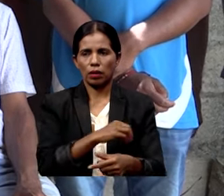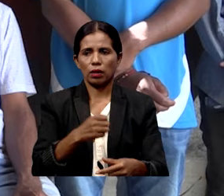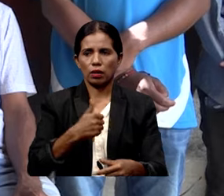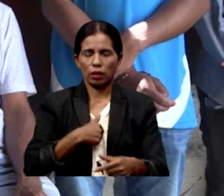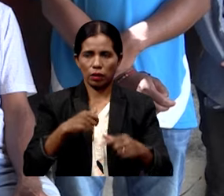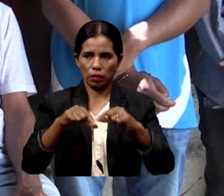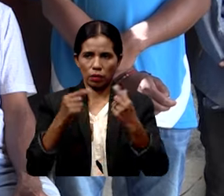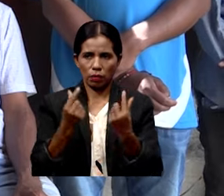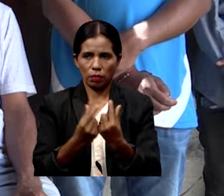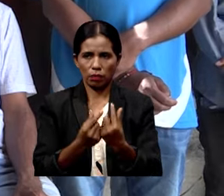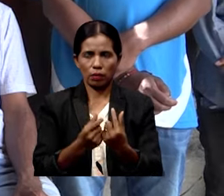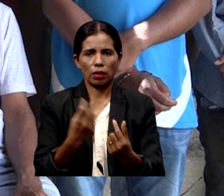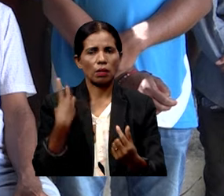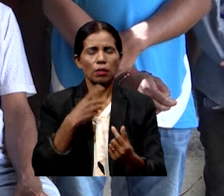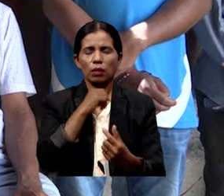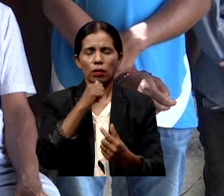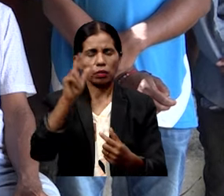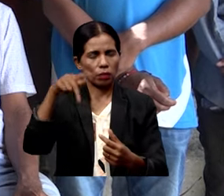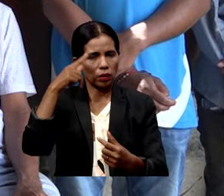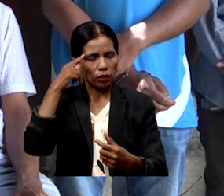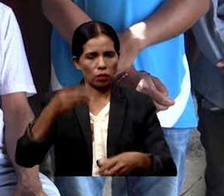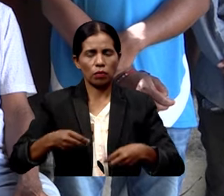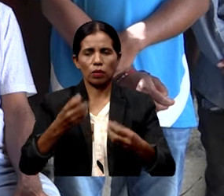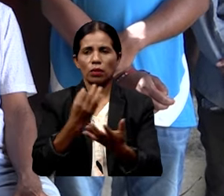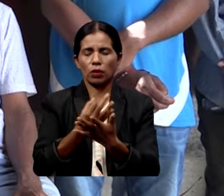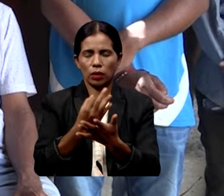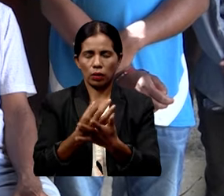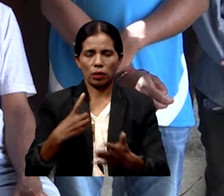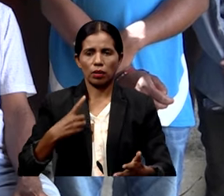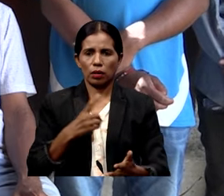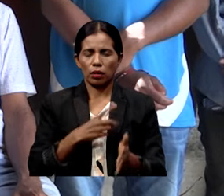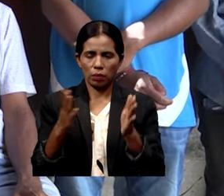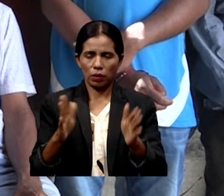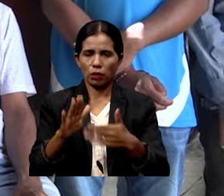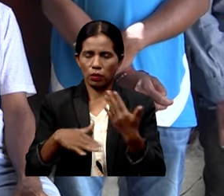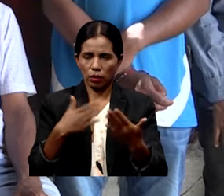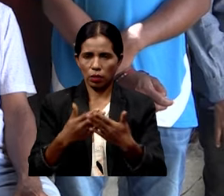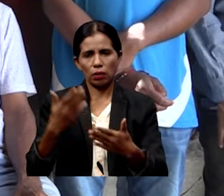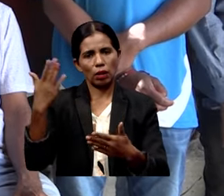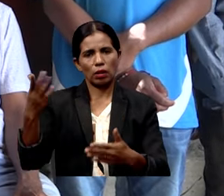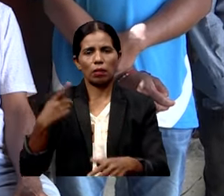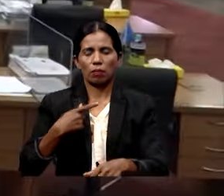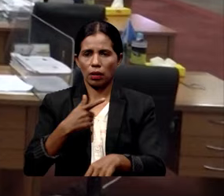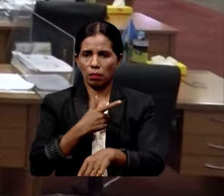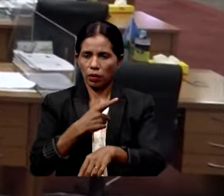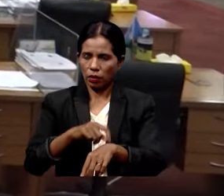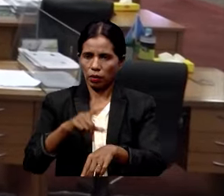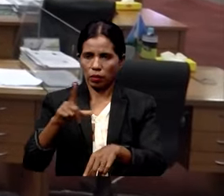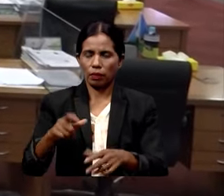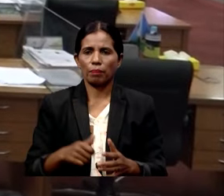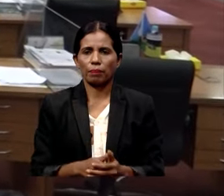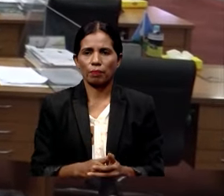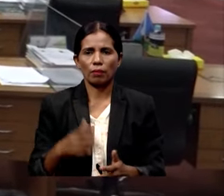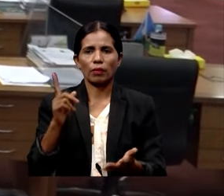grupo. Lamenta ho politika atribuição subsidio ba deputado ou deputada Sira iha Parlamento Nacional. Antes